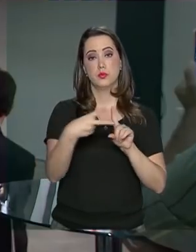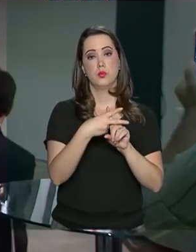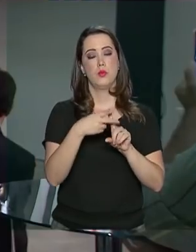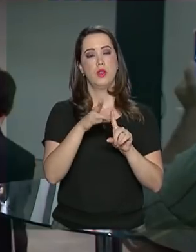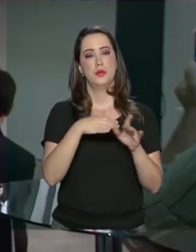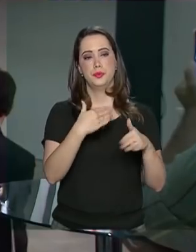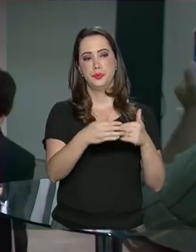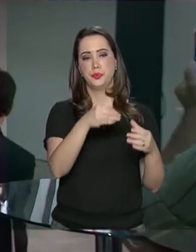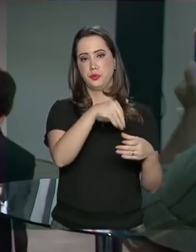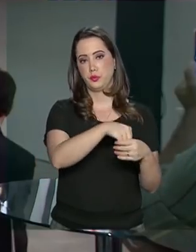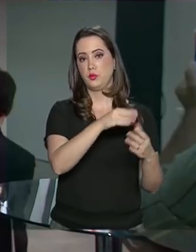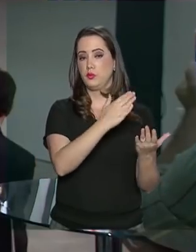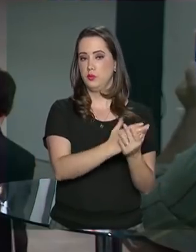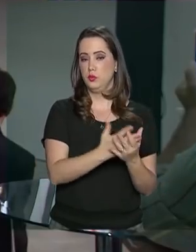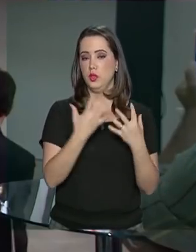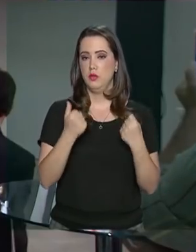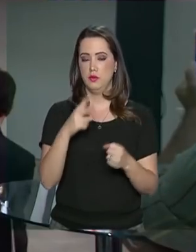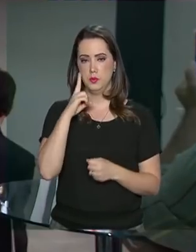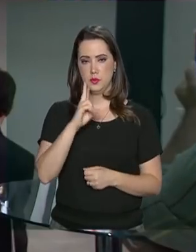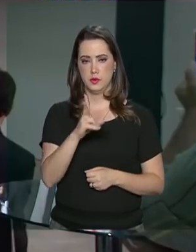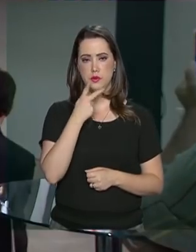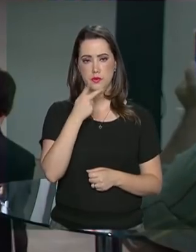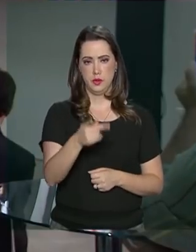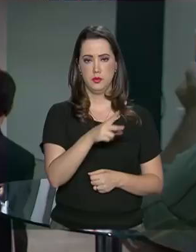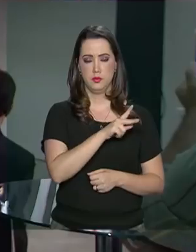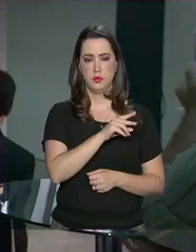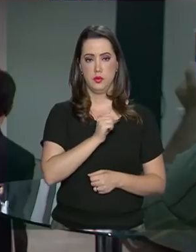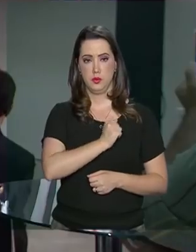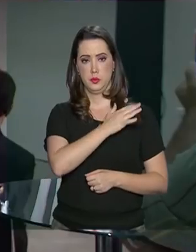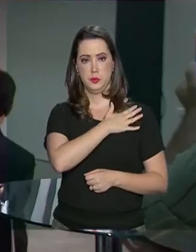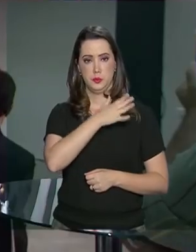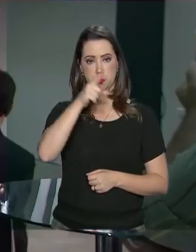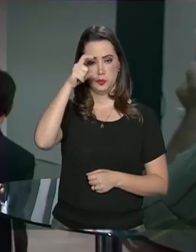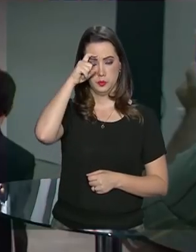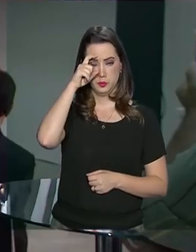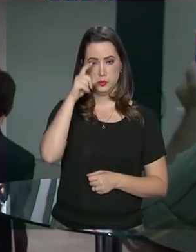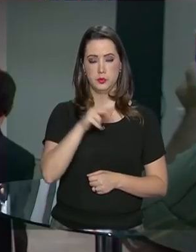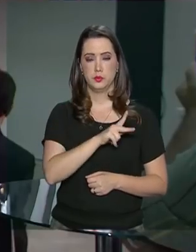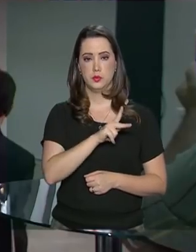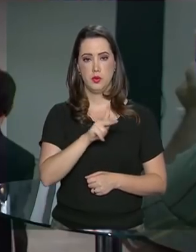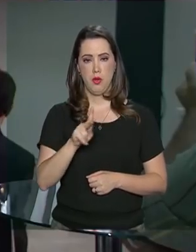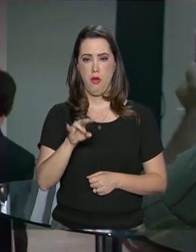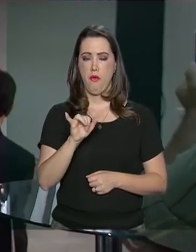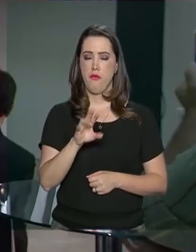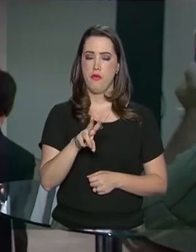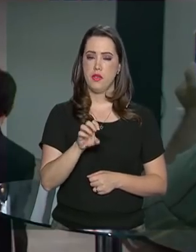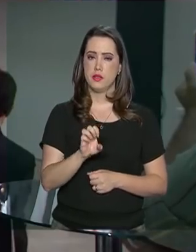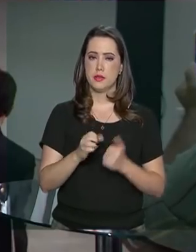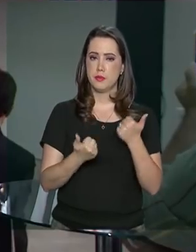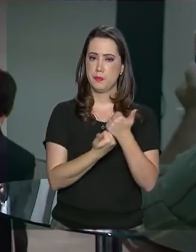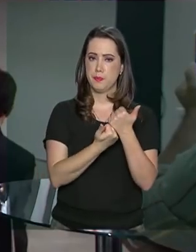tramita no Congresso Nacional. Vamos ver o que disse o vice-presidente da República agora há pouco.